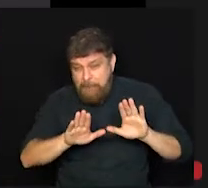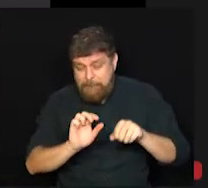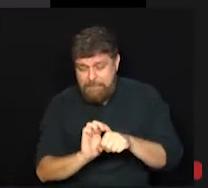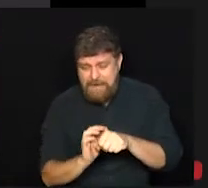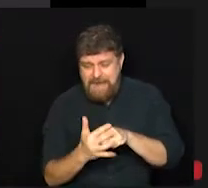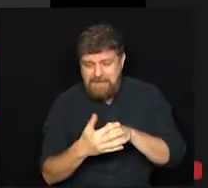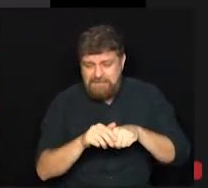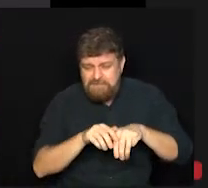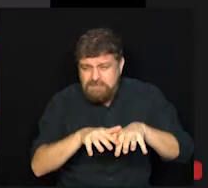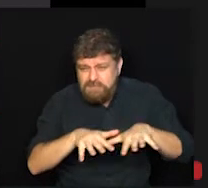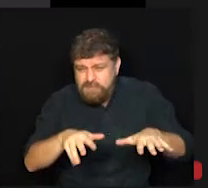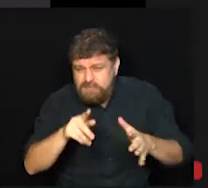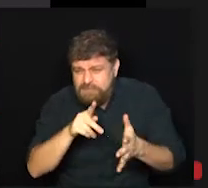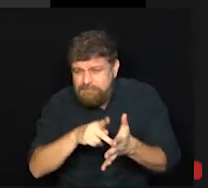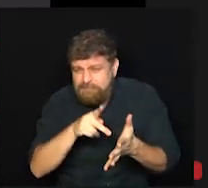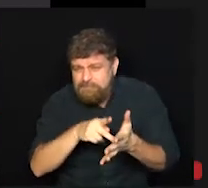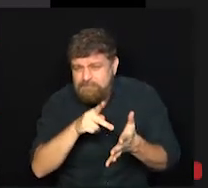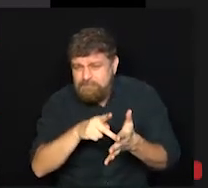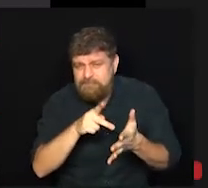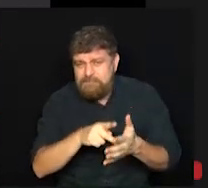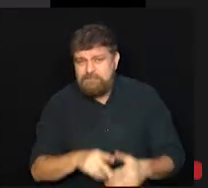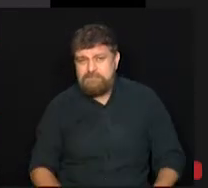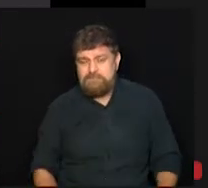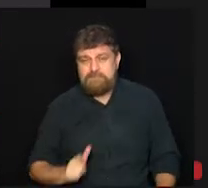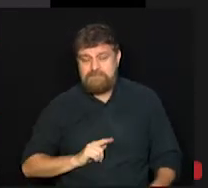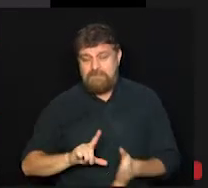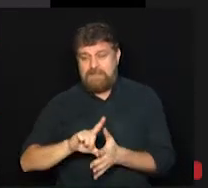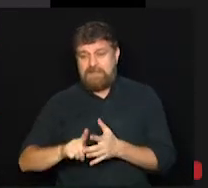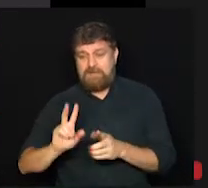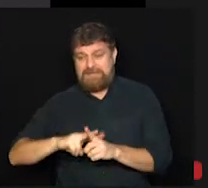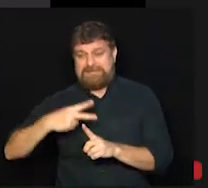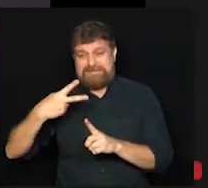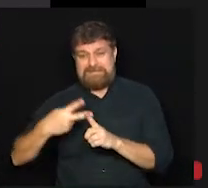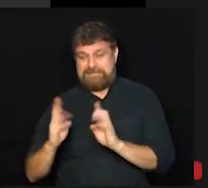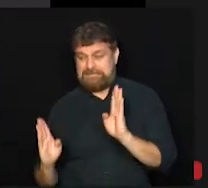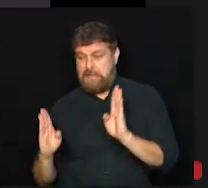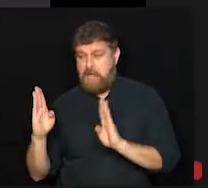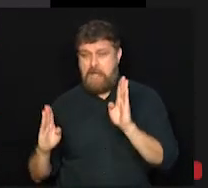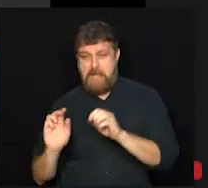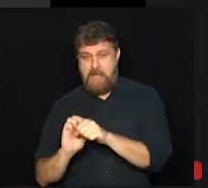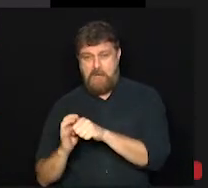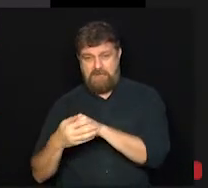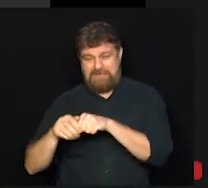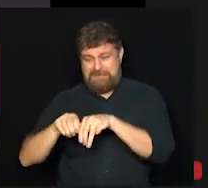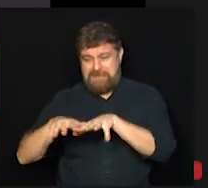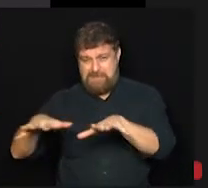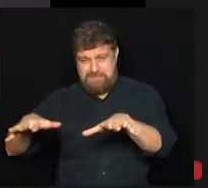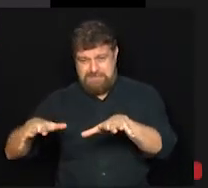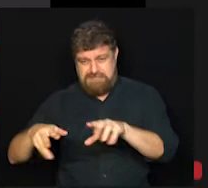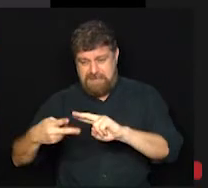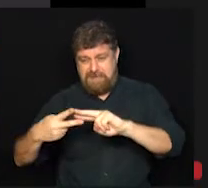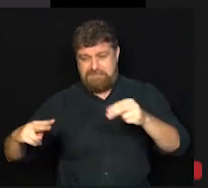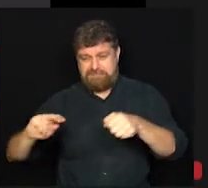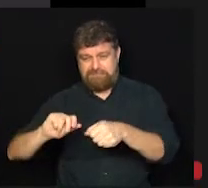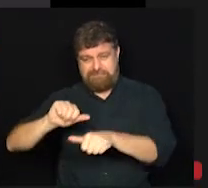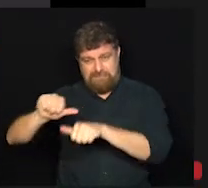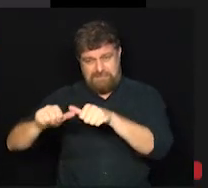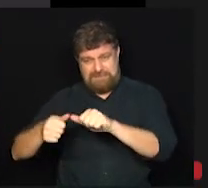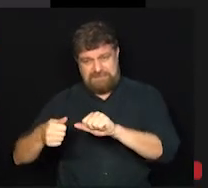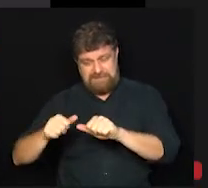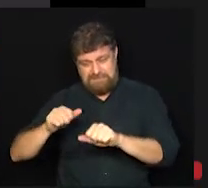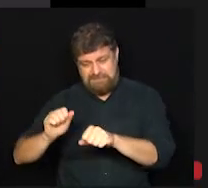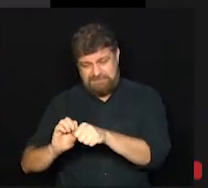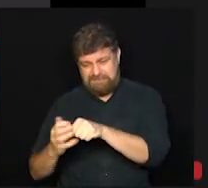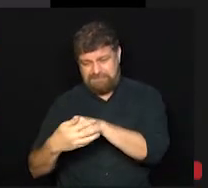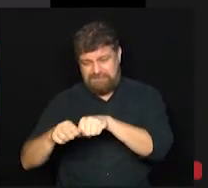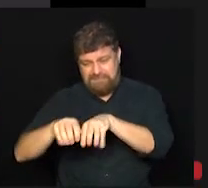Covid e a realidade da Covid na segunda onda, muito pior do que na primeira, nos impede,